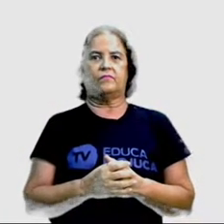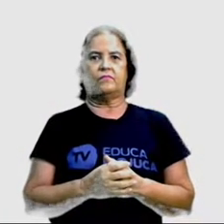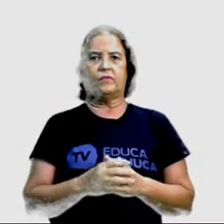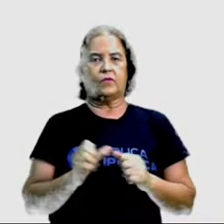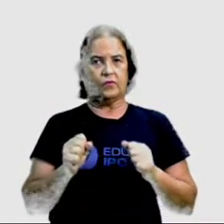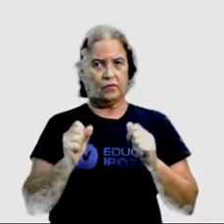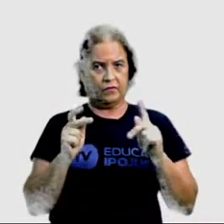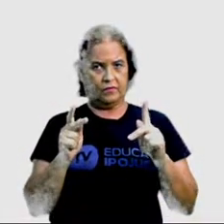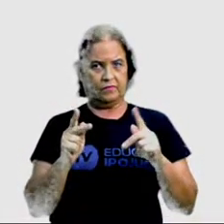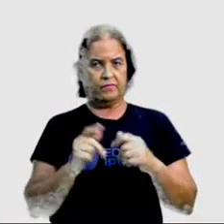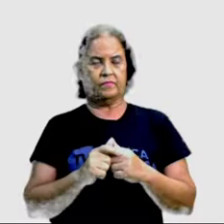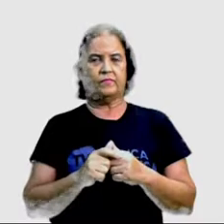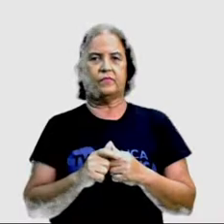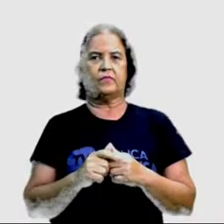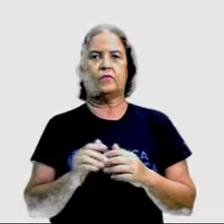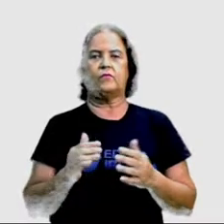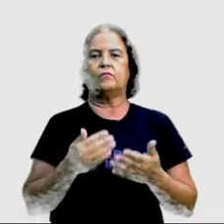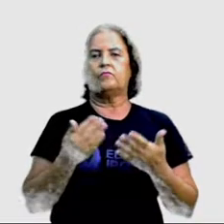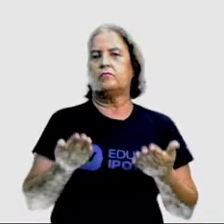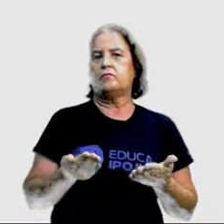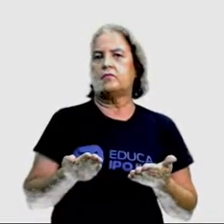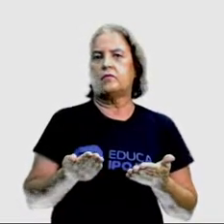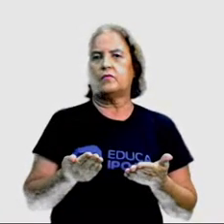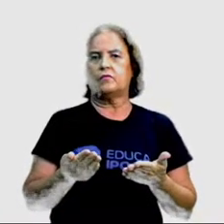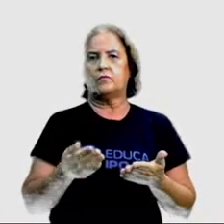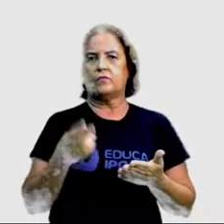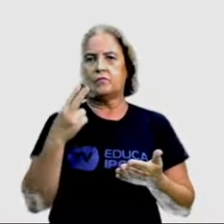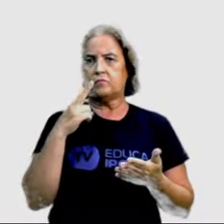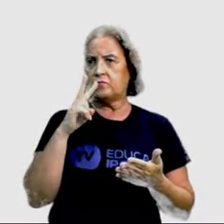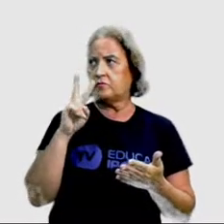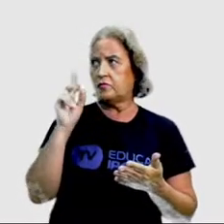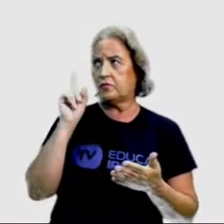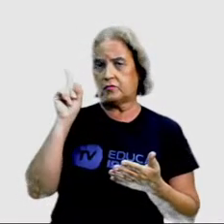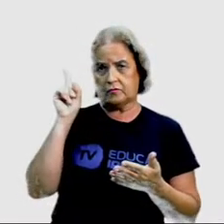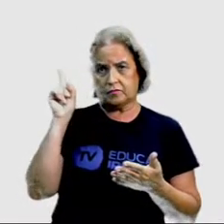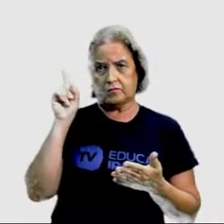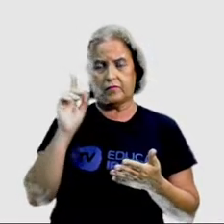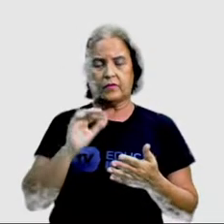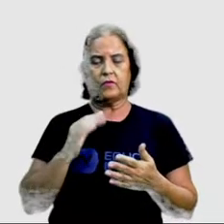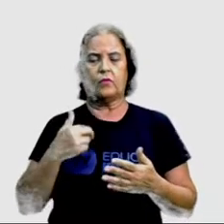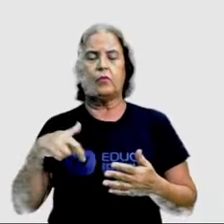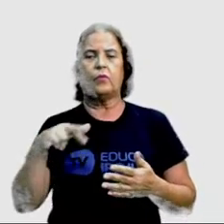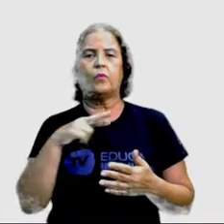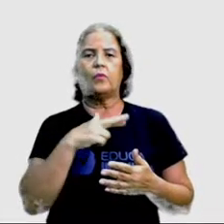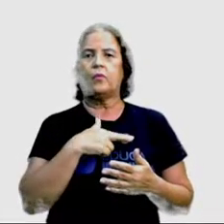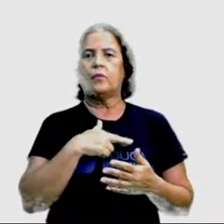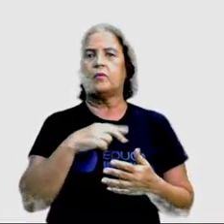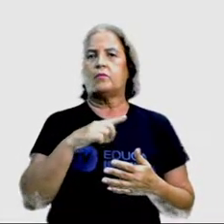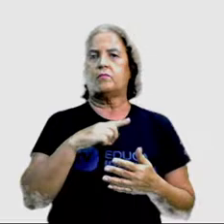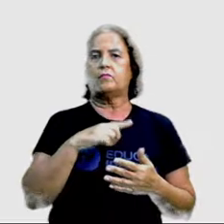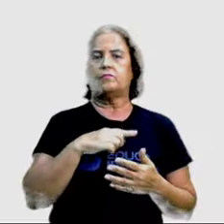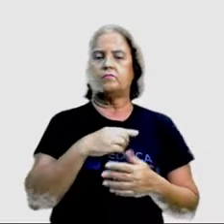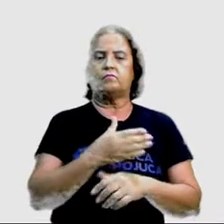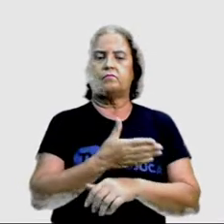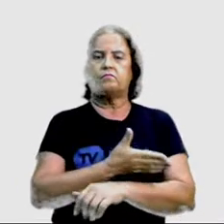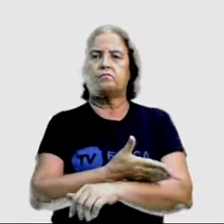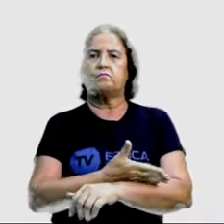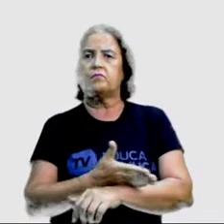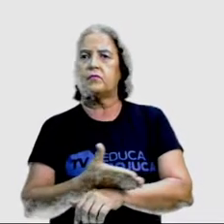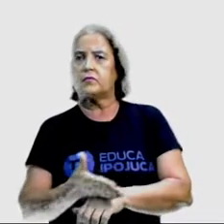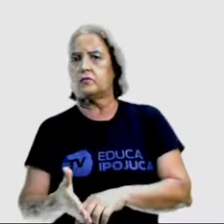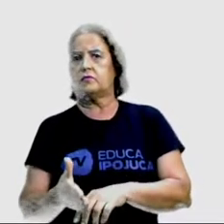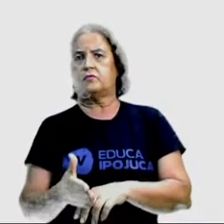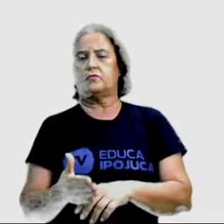Ok, pessoal. Então, como nós estamos vendo aqui agora, nós temos o costume de sempre